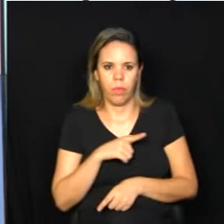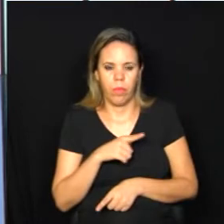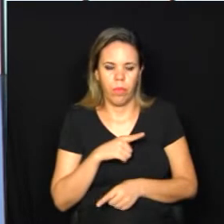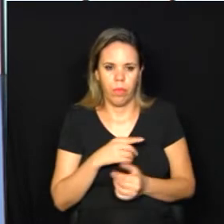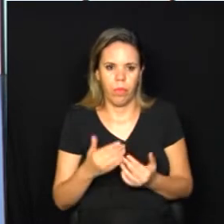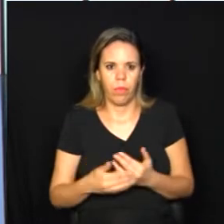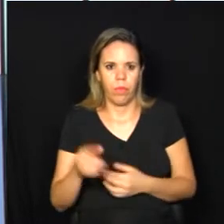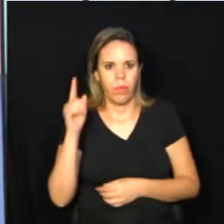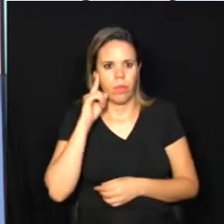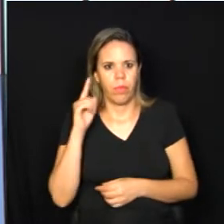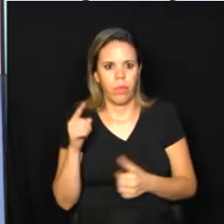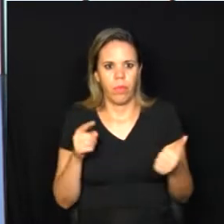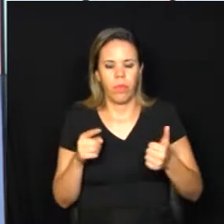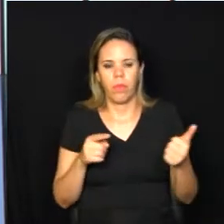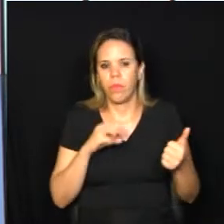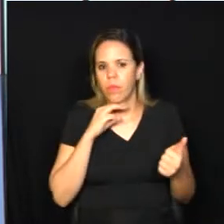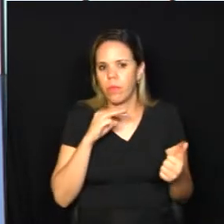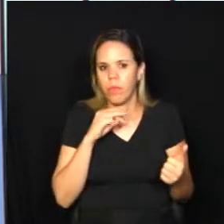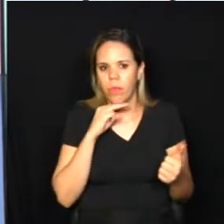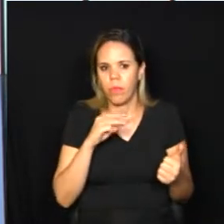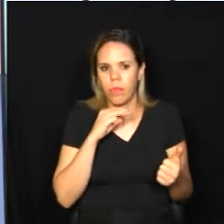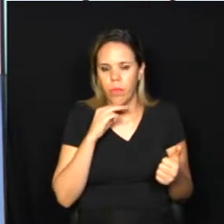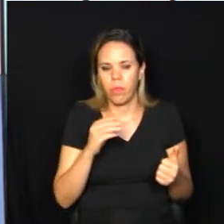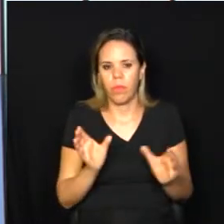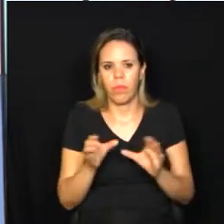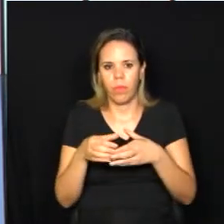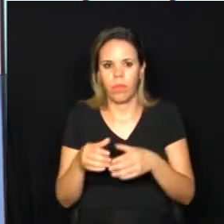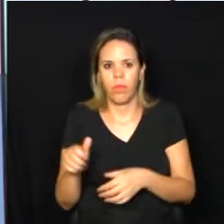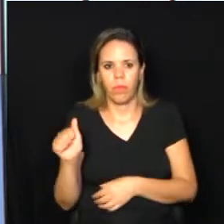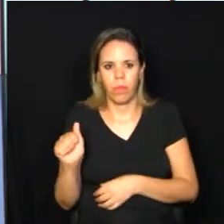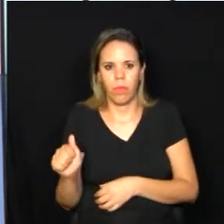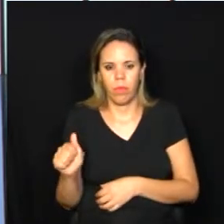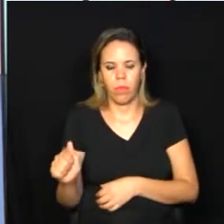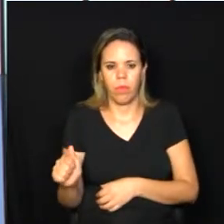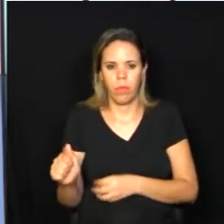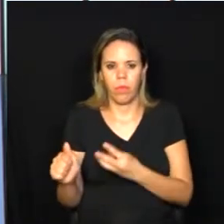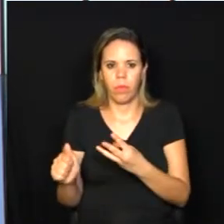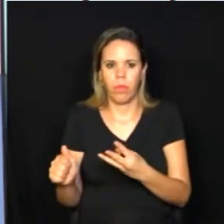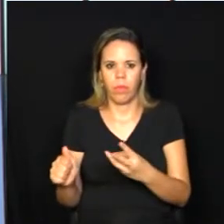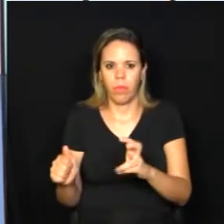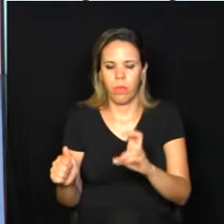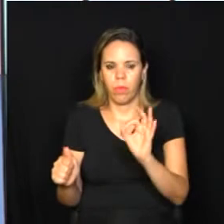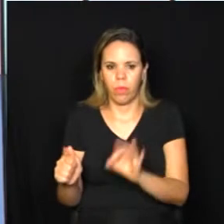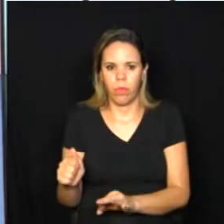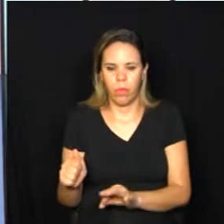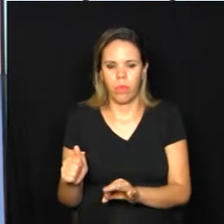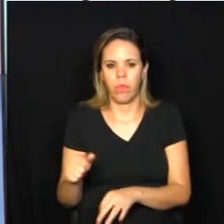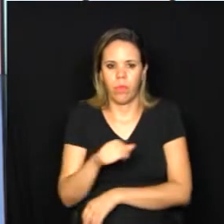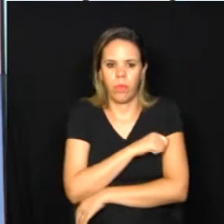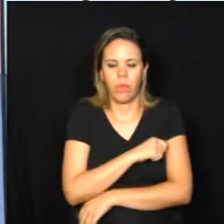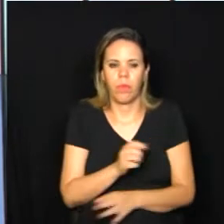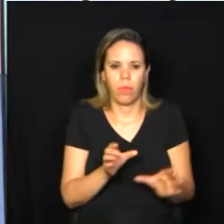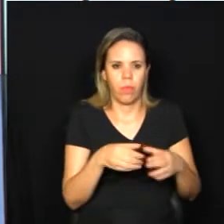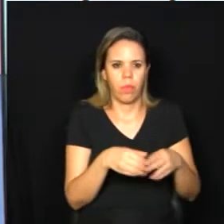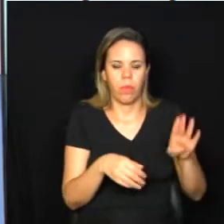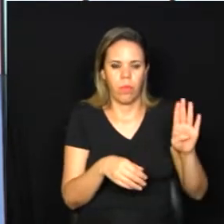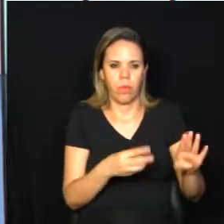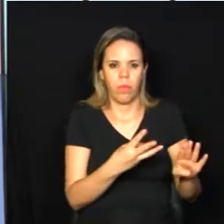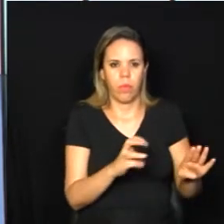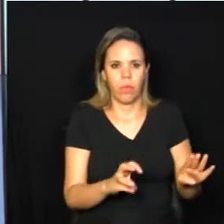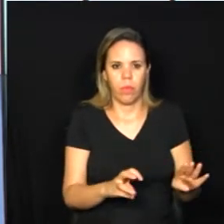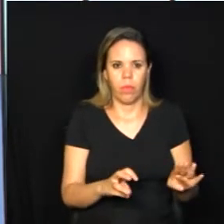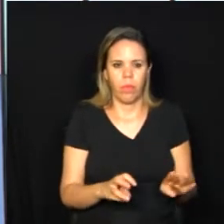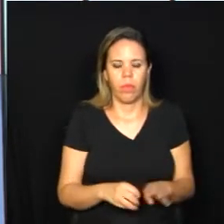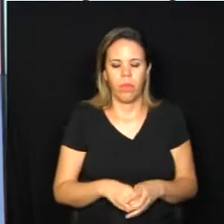partir do dia 1º de março, a turma A com 35% dos alunos, turma B 35% e turma